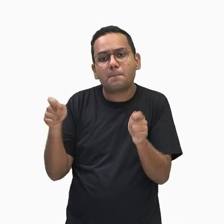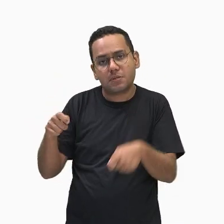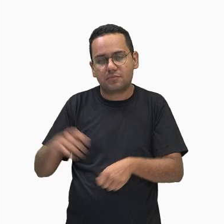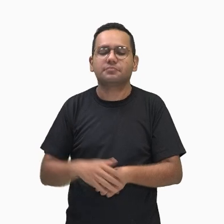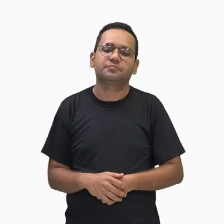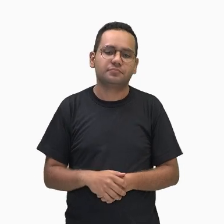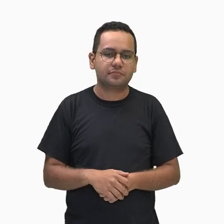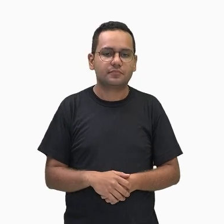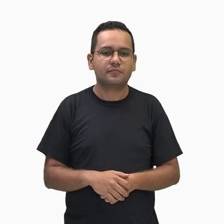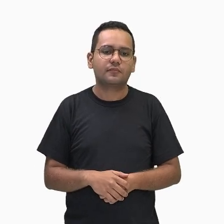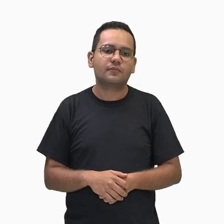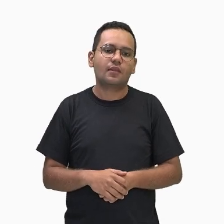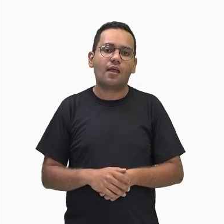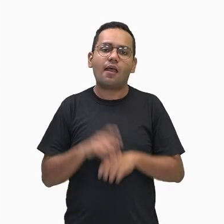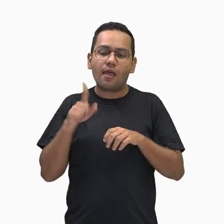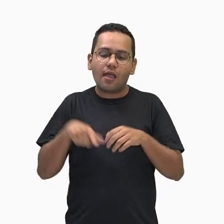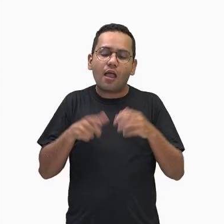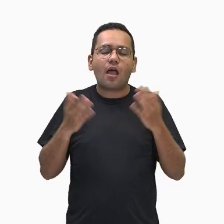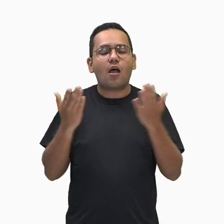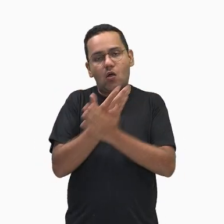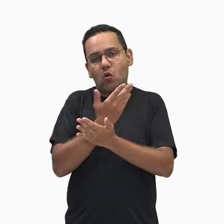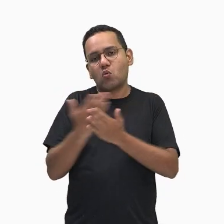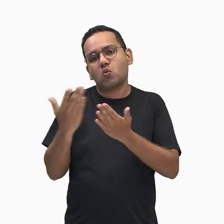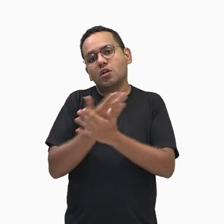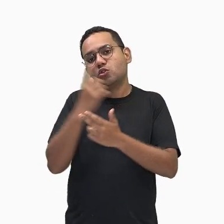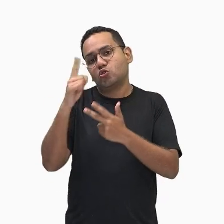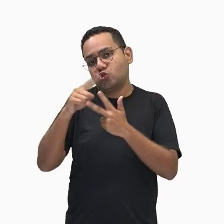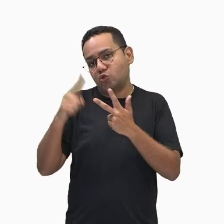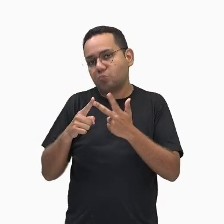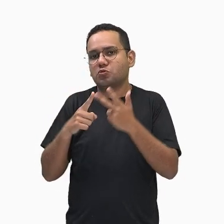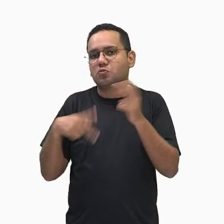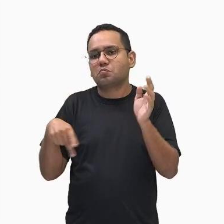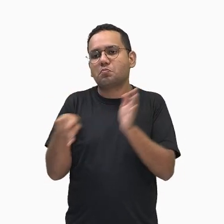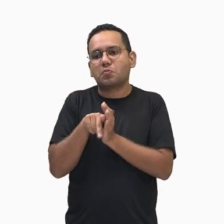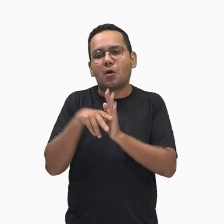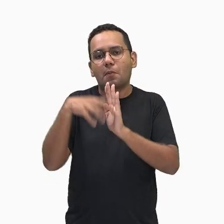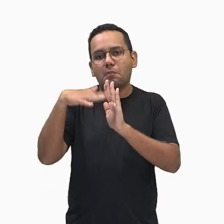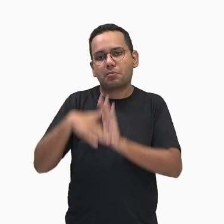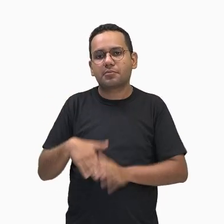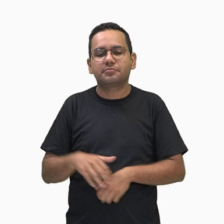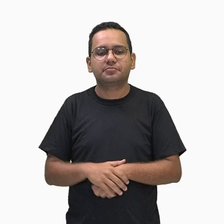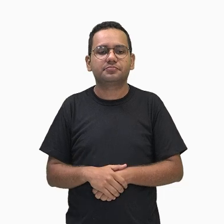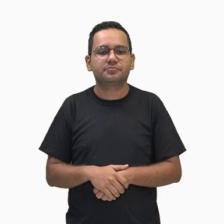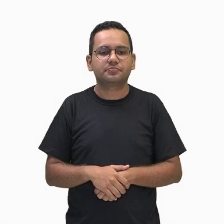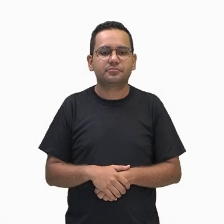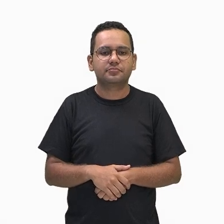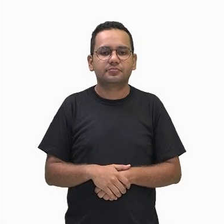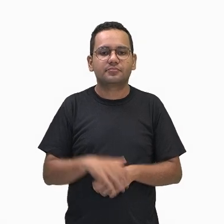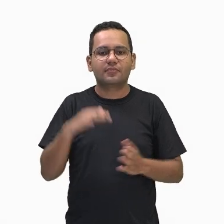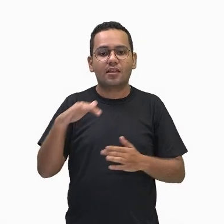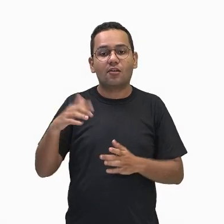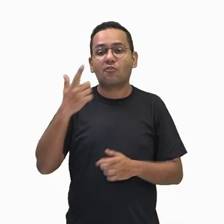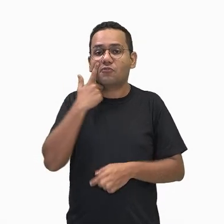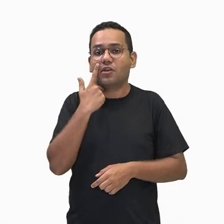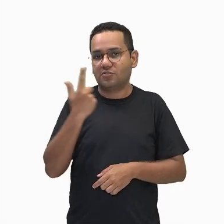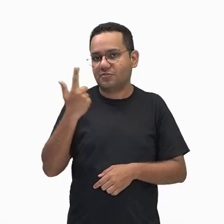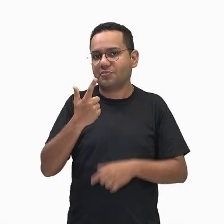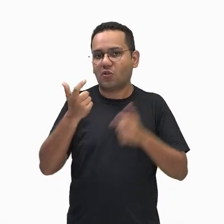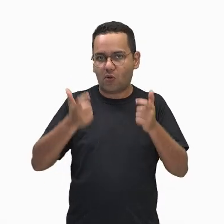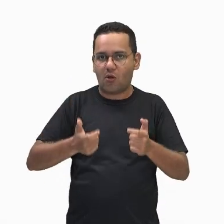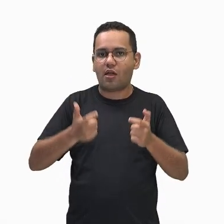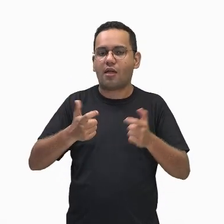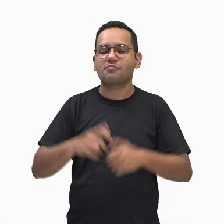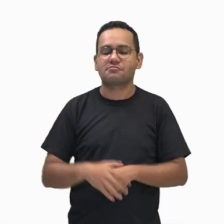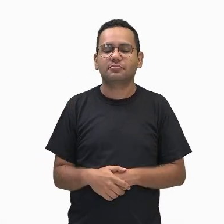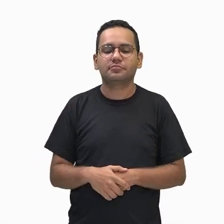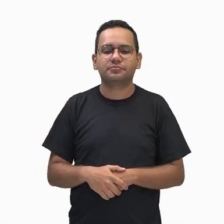essas aí são algumas propriedades da matéria para você conhecer. Nessa banheira, o que você observa na tela agora,